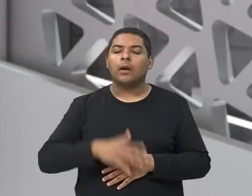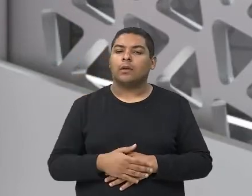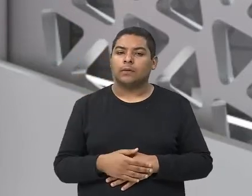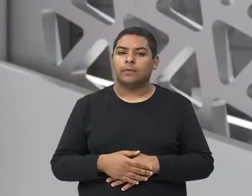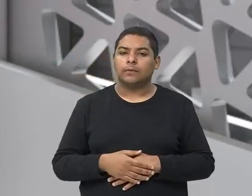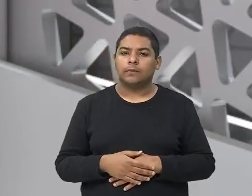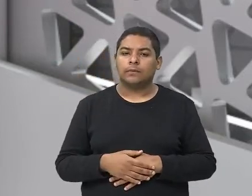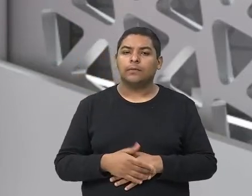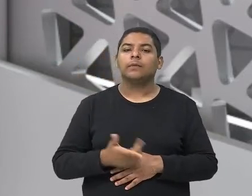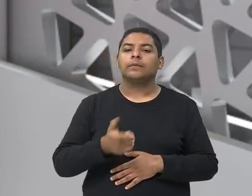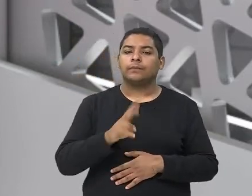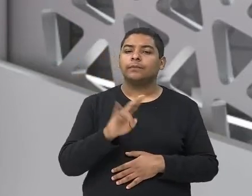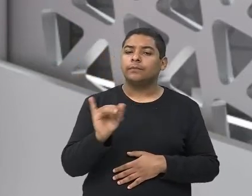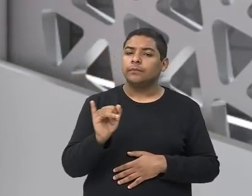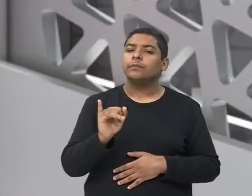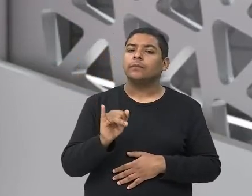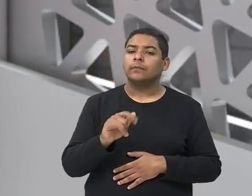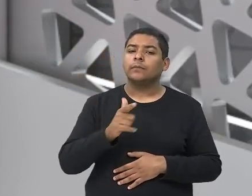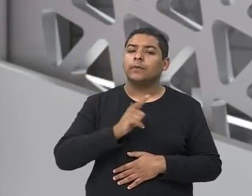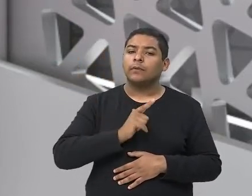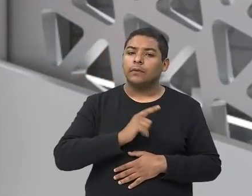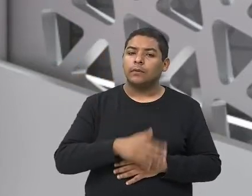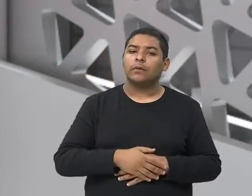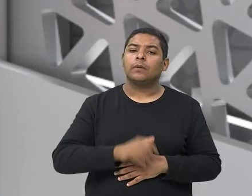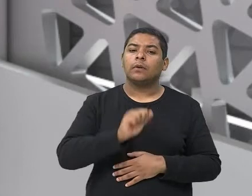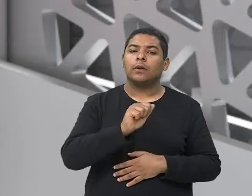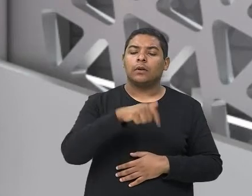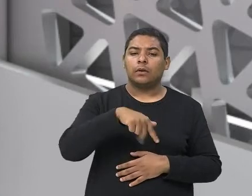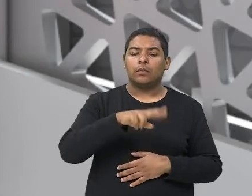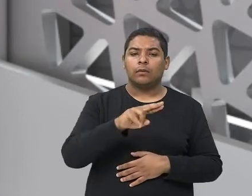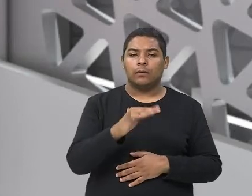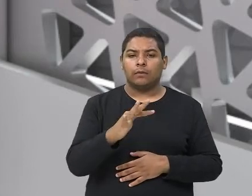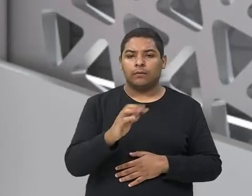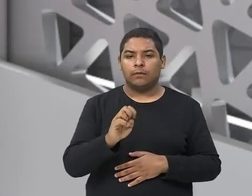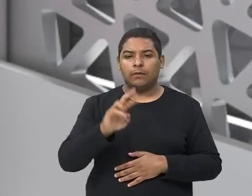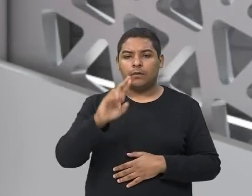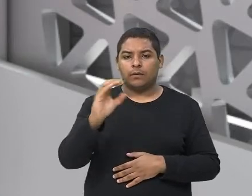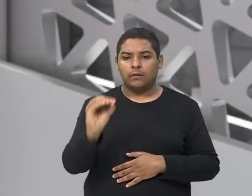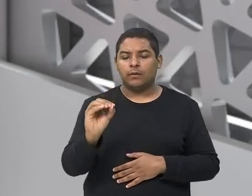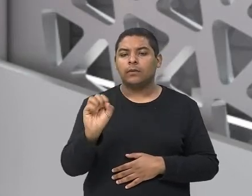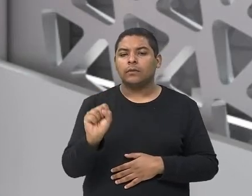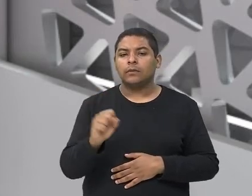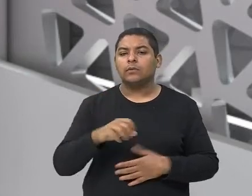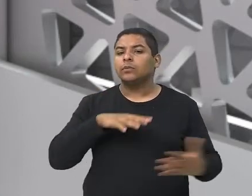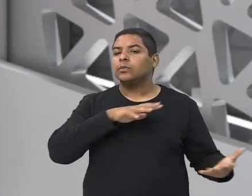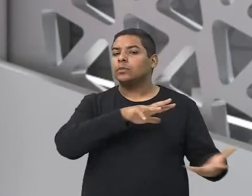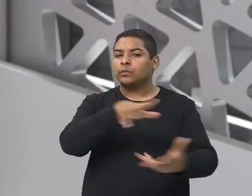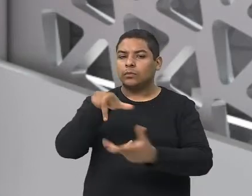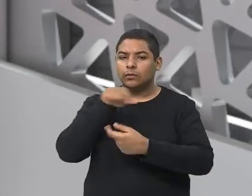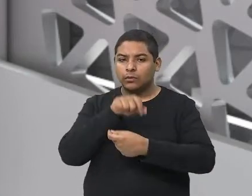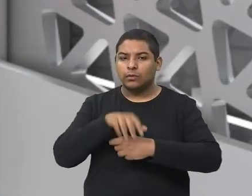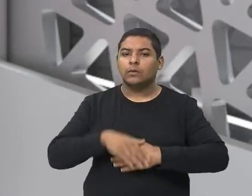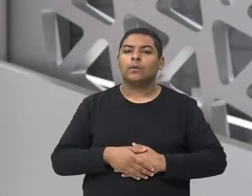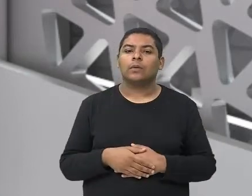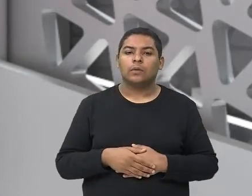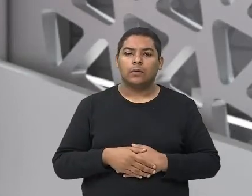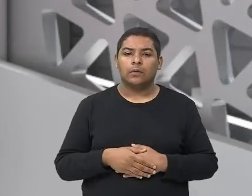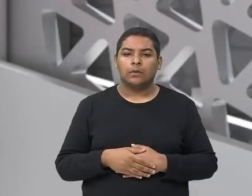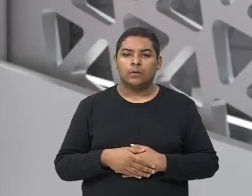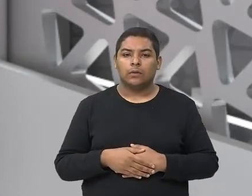pouco, vai ter um dos maiores aquíferos do mundo, que vai ser a Grande Bacia